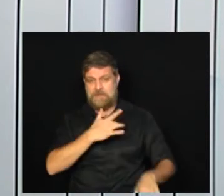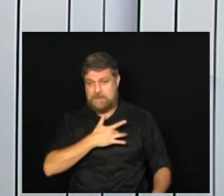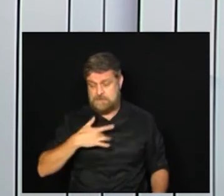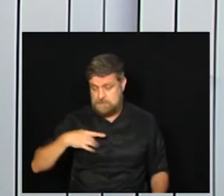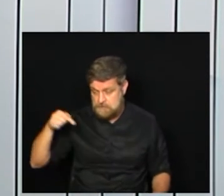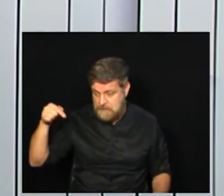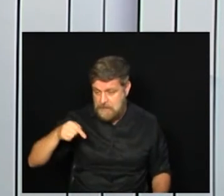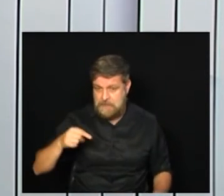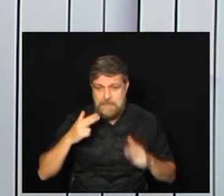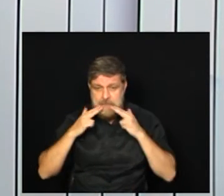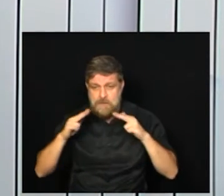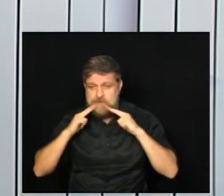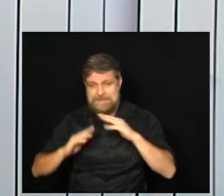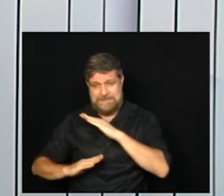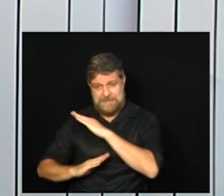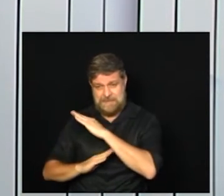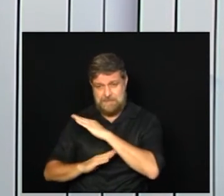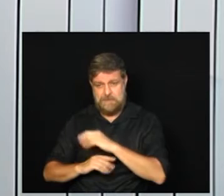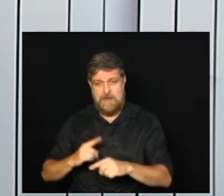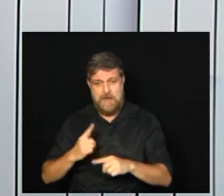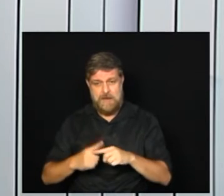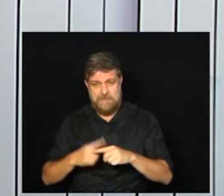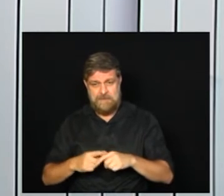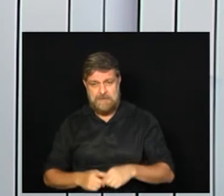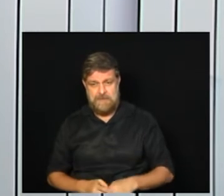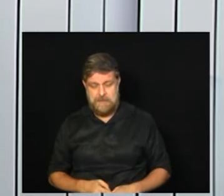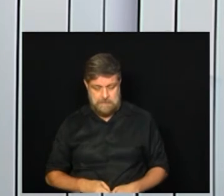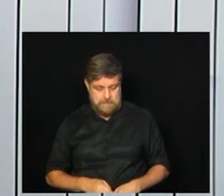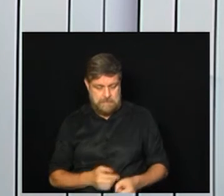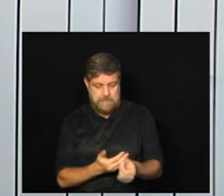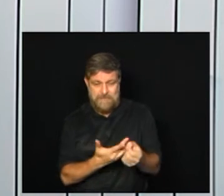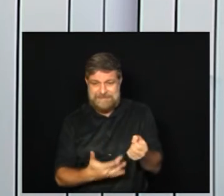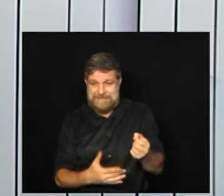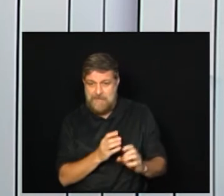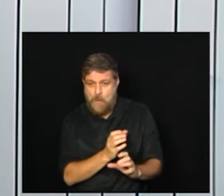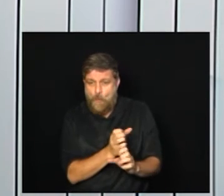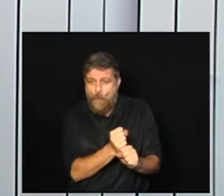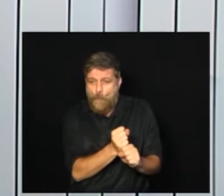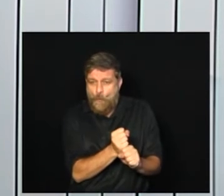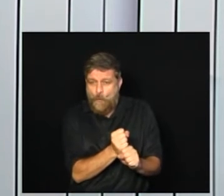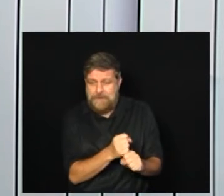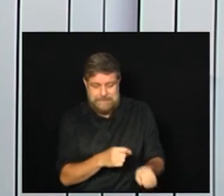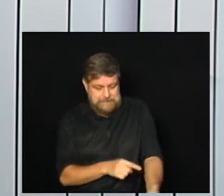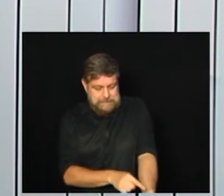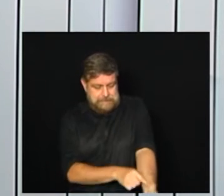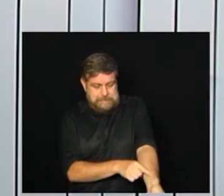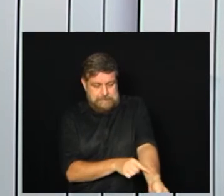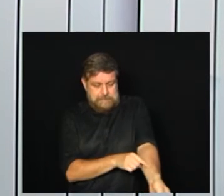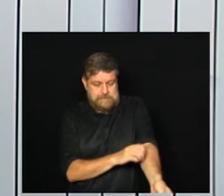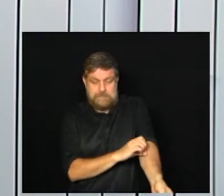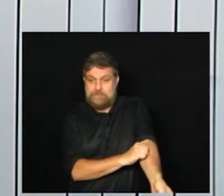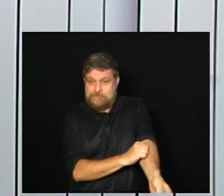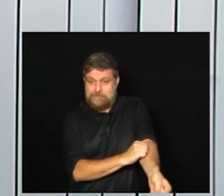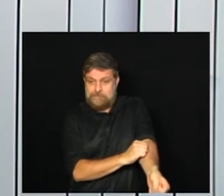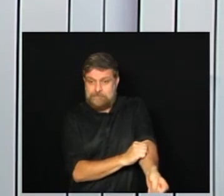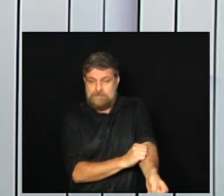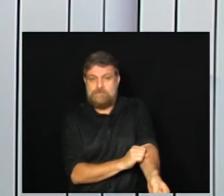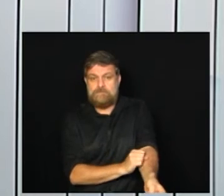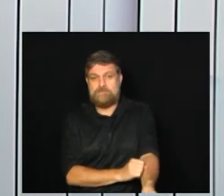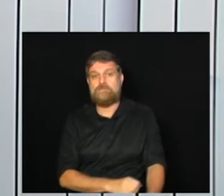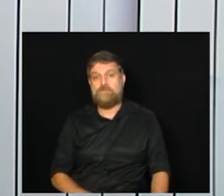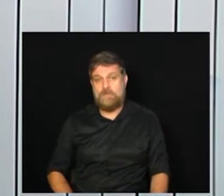Aceleração de Negócios, é uma iniciativa para empreendedores e empreendedoras que conduzem negócios que